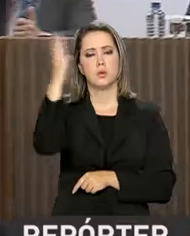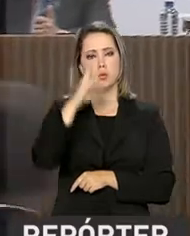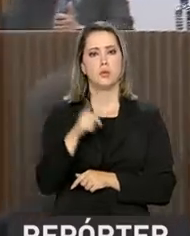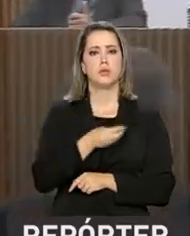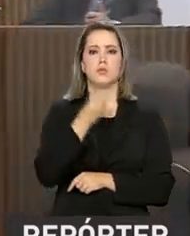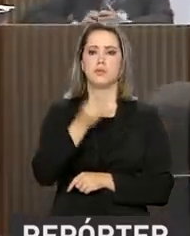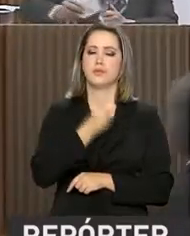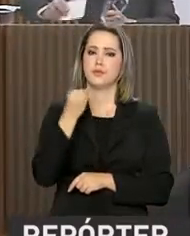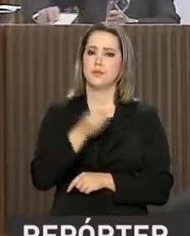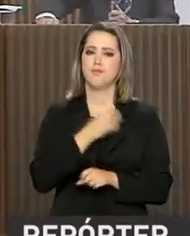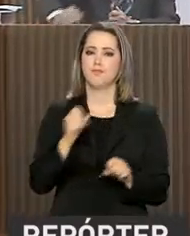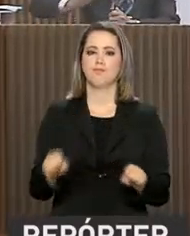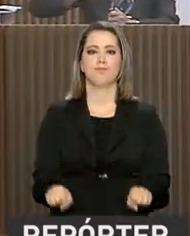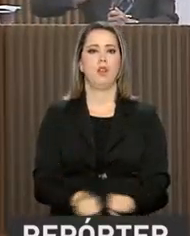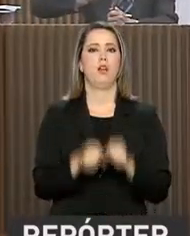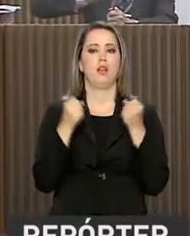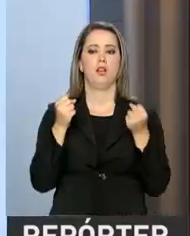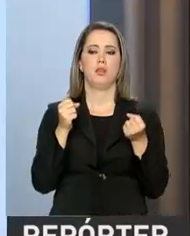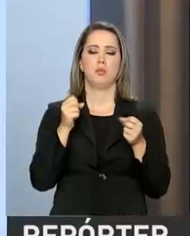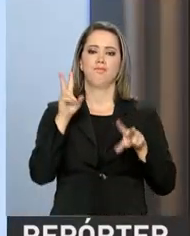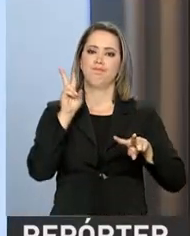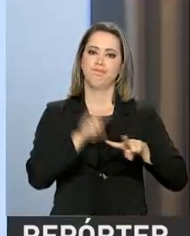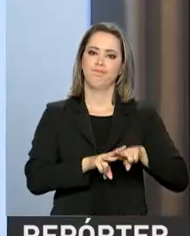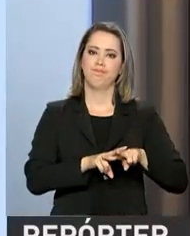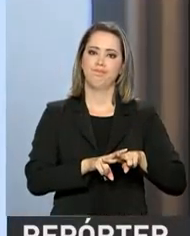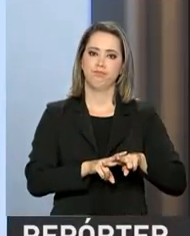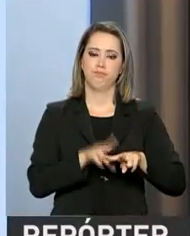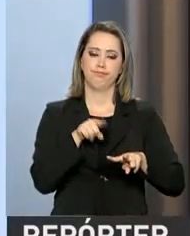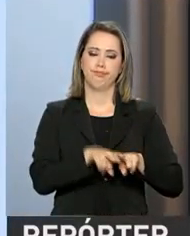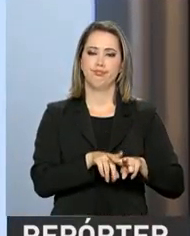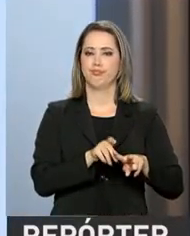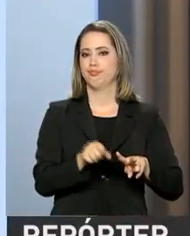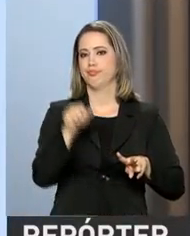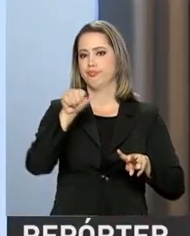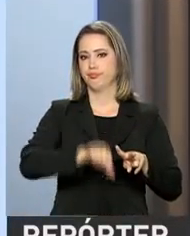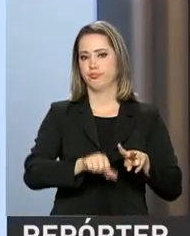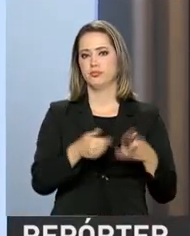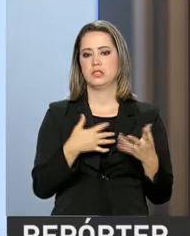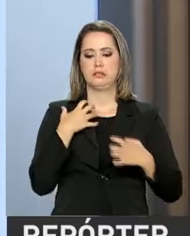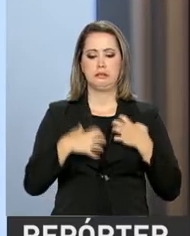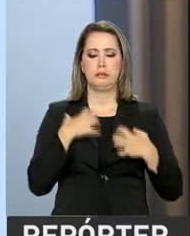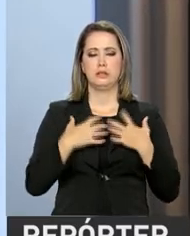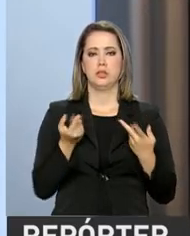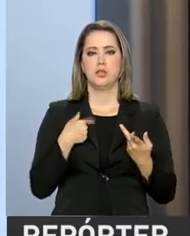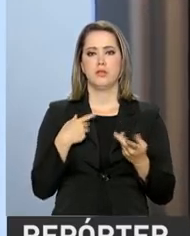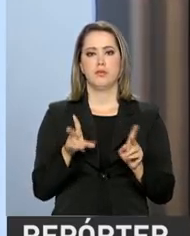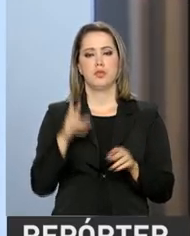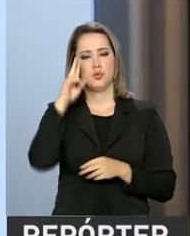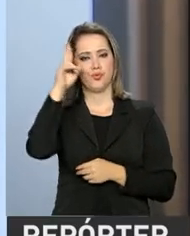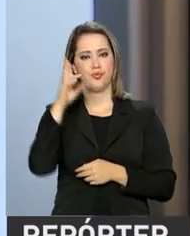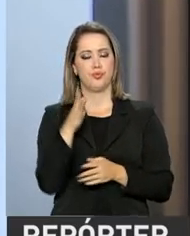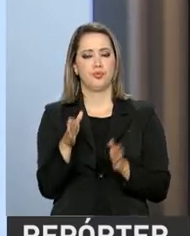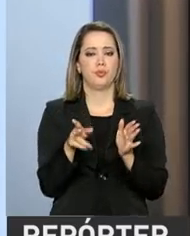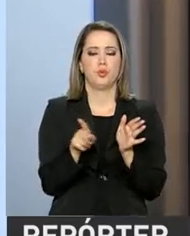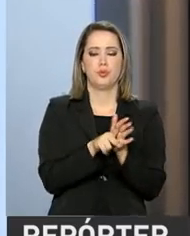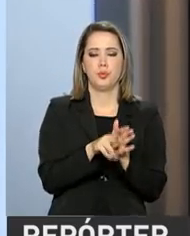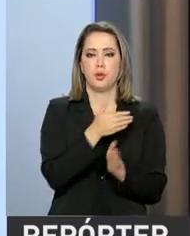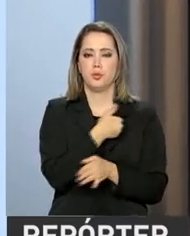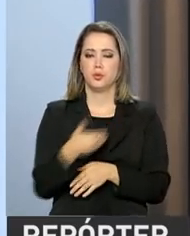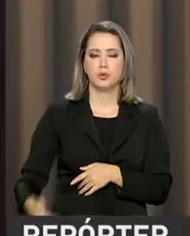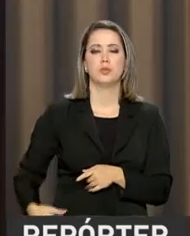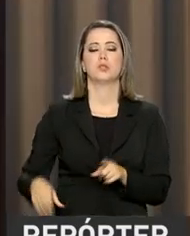vive a falência do sistema penitenciário. Rodrigo Maia disse que o tema aflige tanto autoridades públicas quanto a